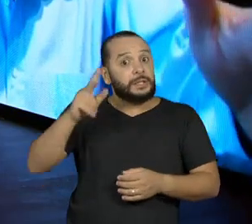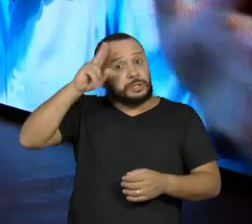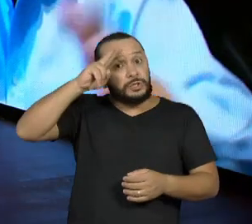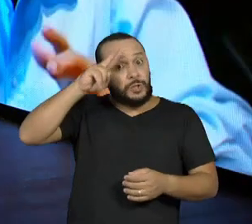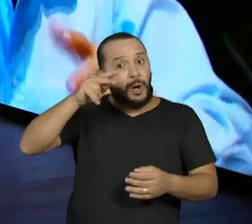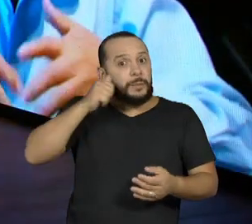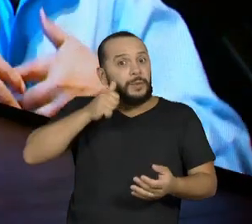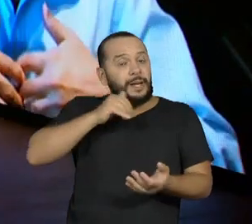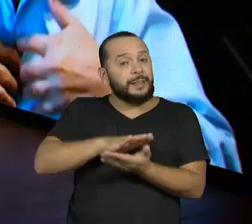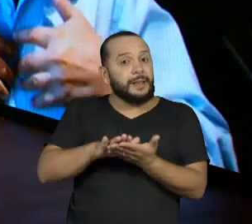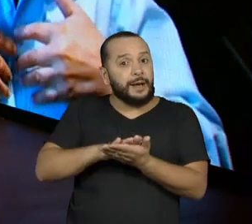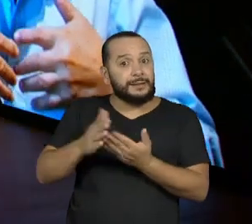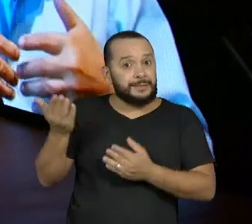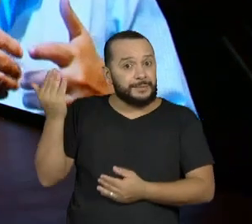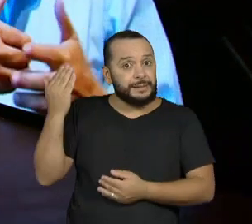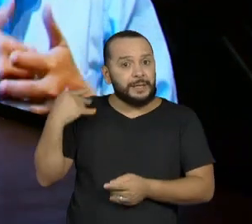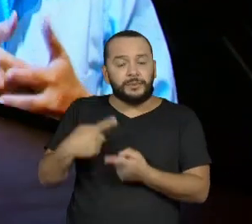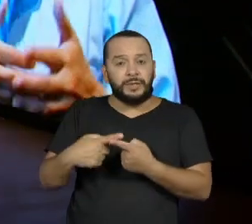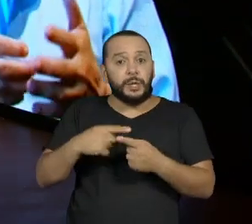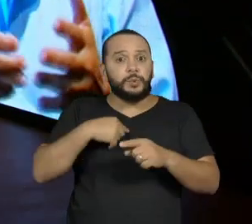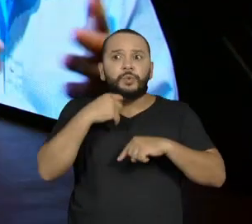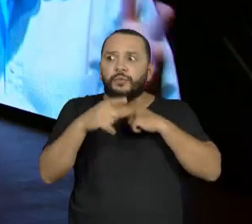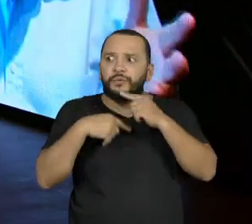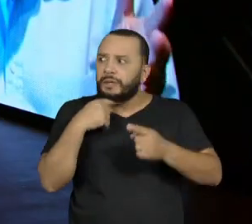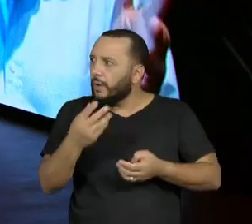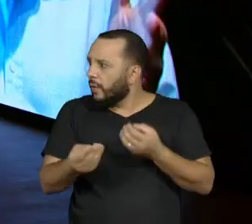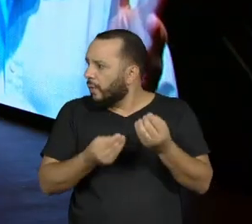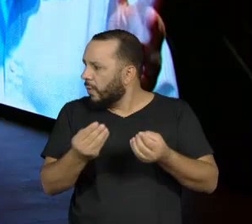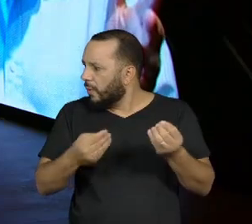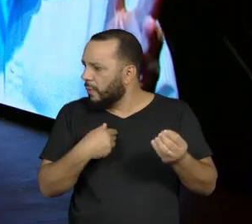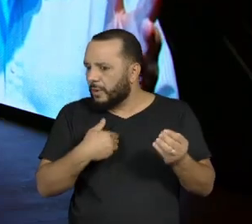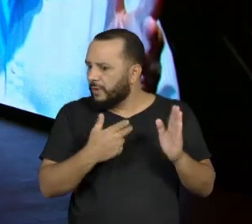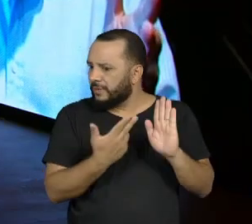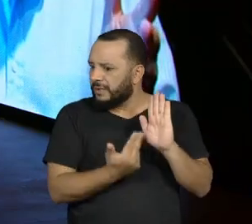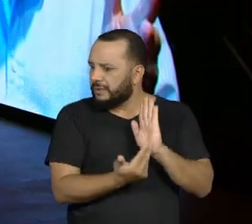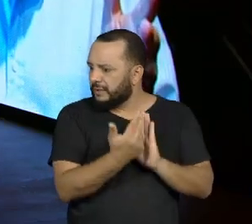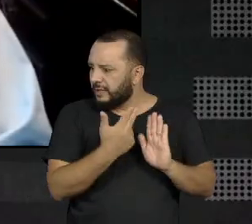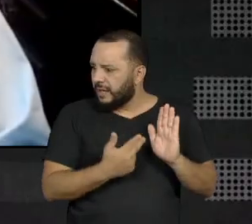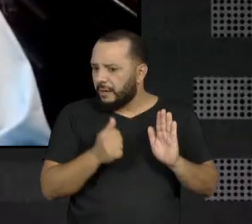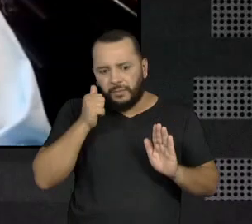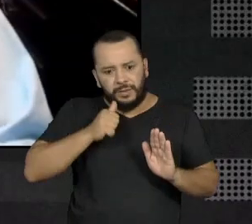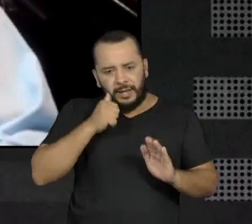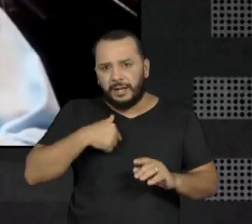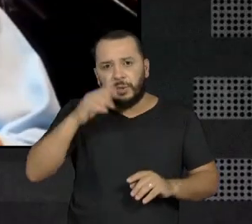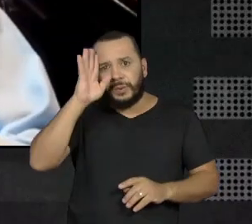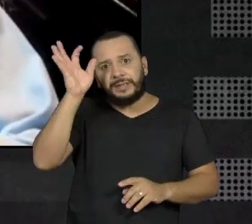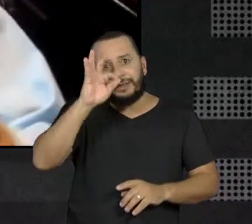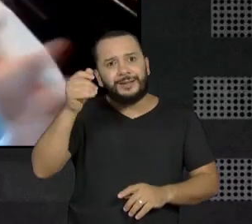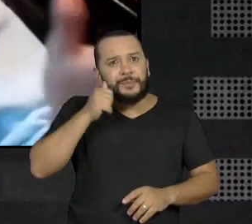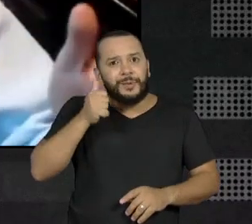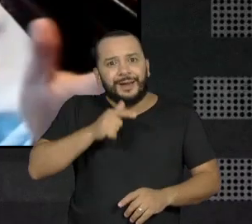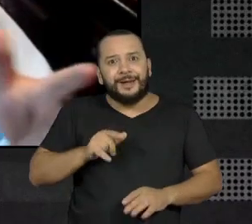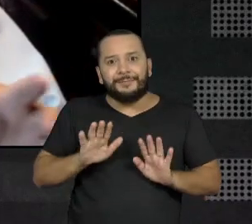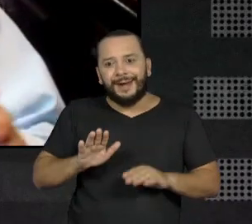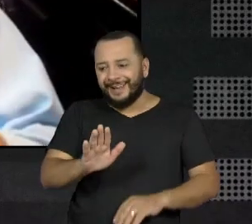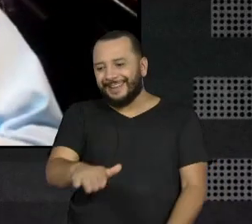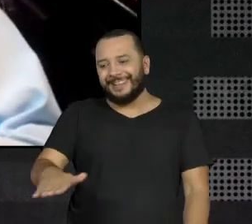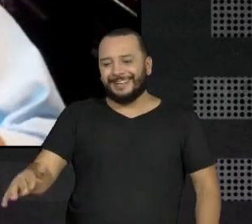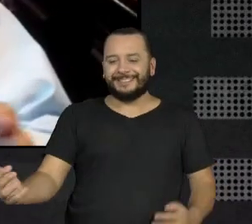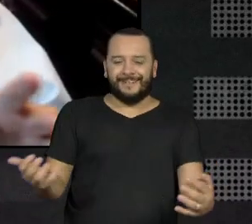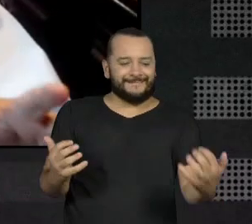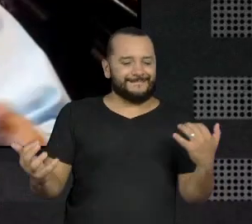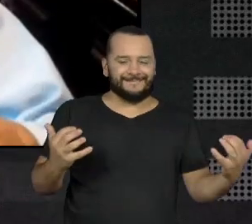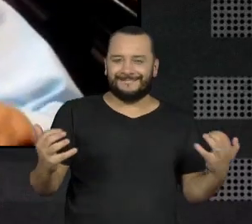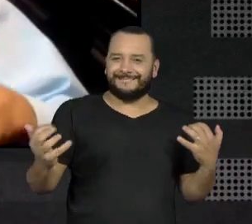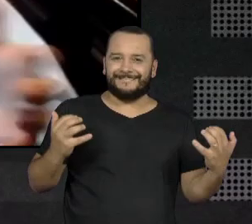algum tempo, porque eu tinha essa dúvida. Como é que eu entendo? Eu não entendo mulher. Daí as crianças serviram de inspiração para os